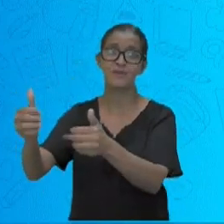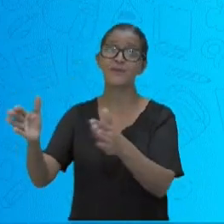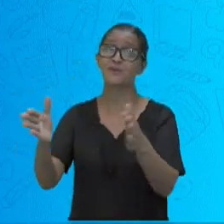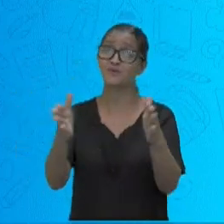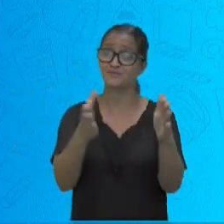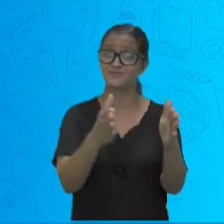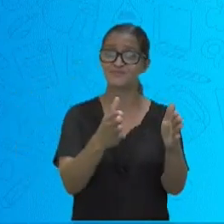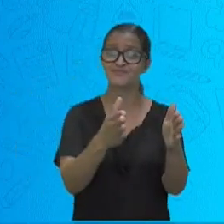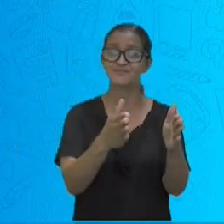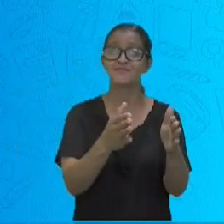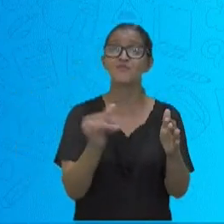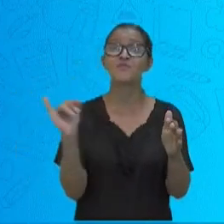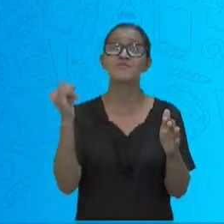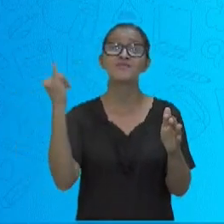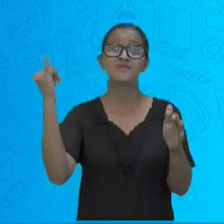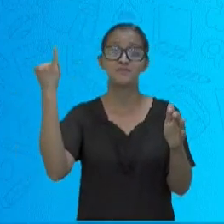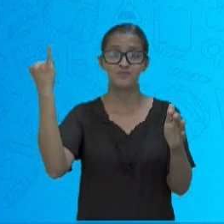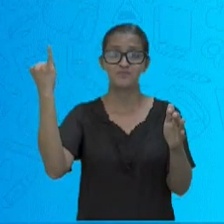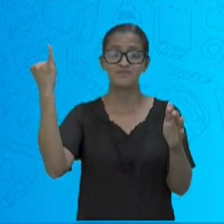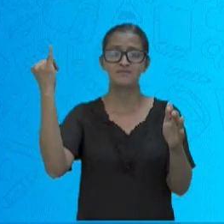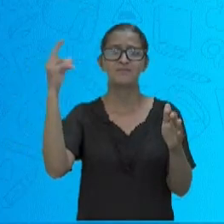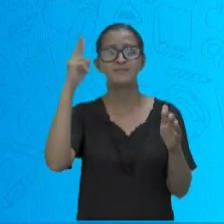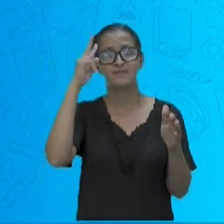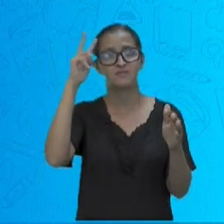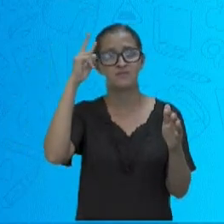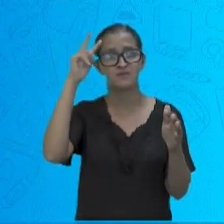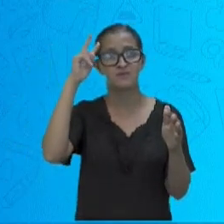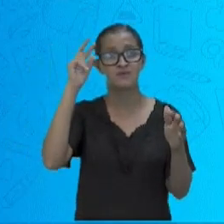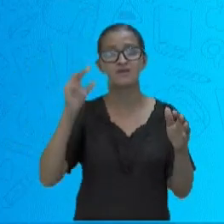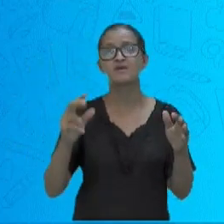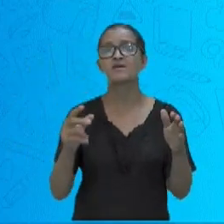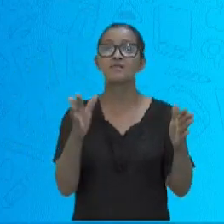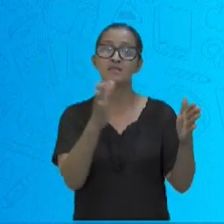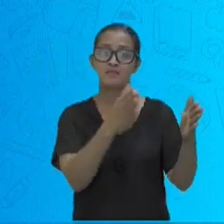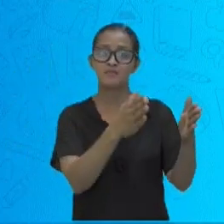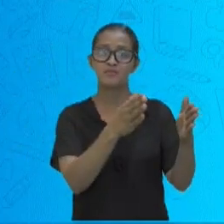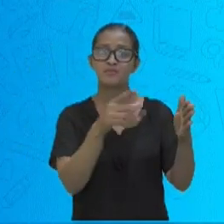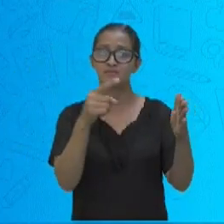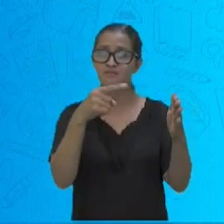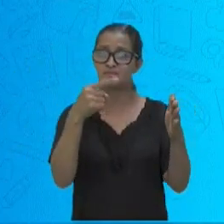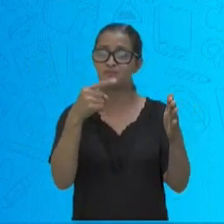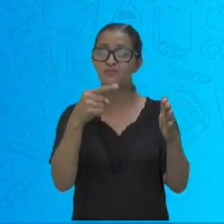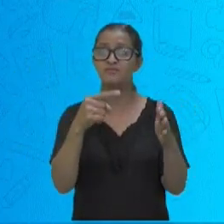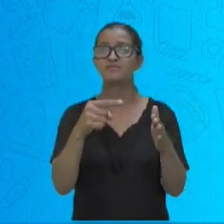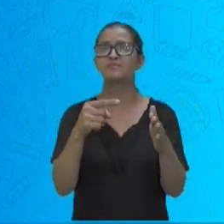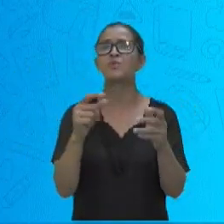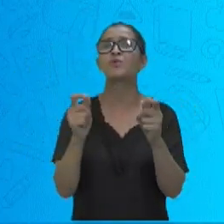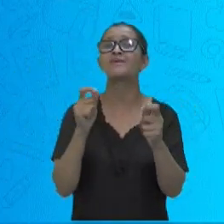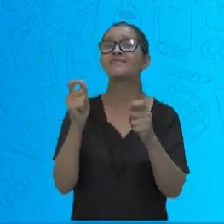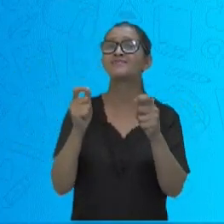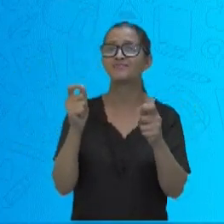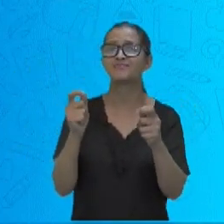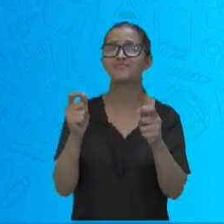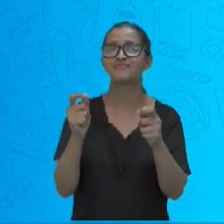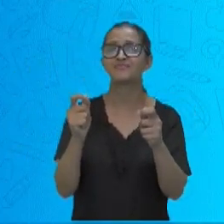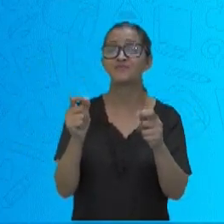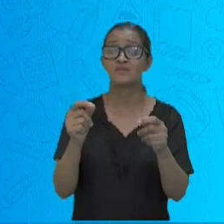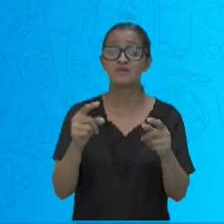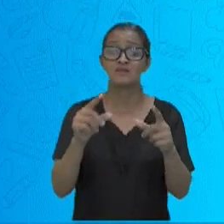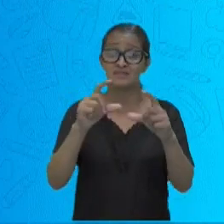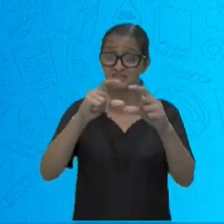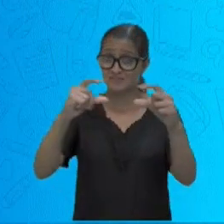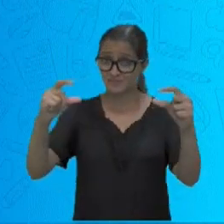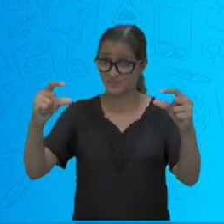É importante nós lembrarmos aqui, nesses dados que foram colocados, que as barrinhas elas